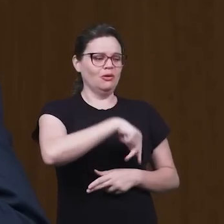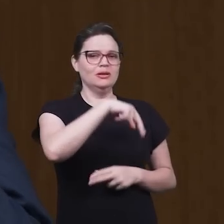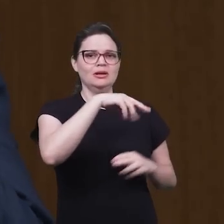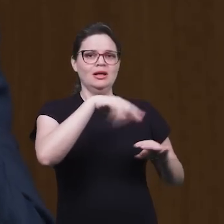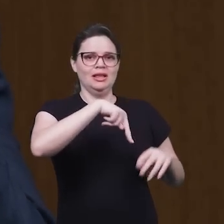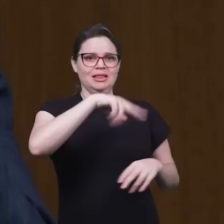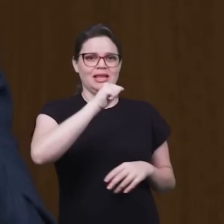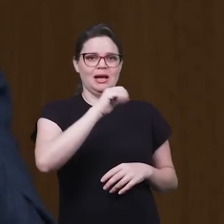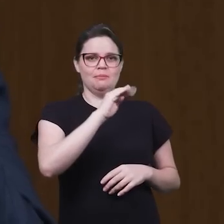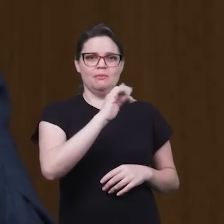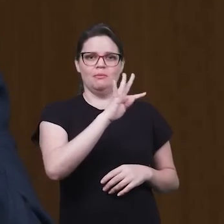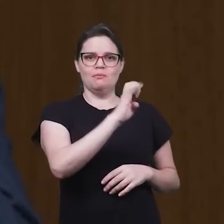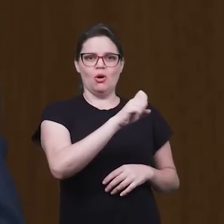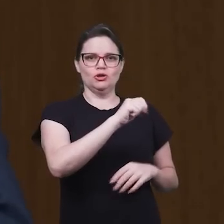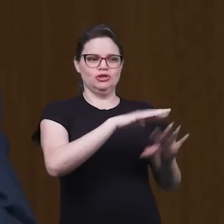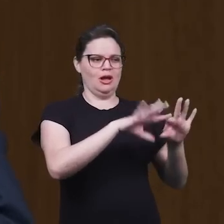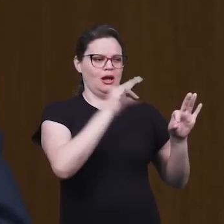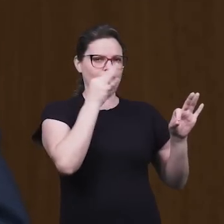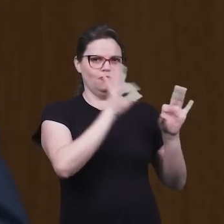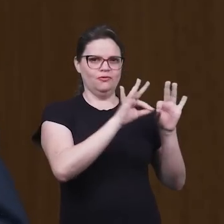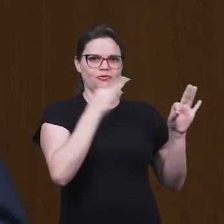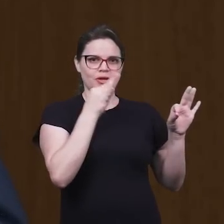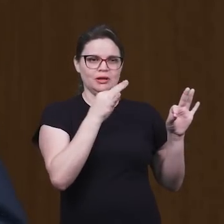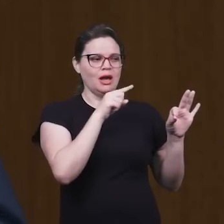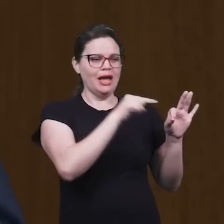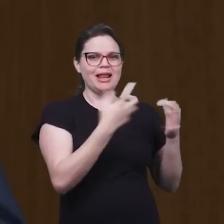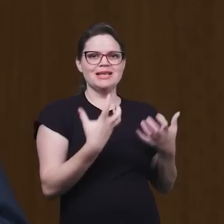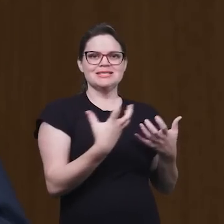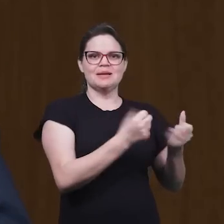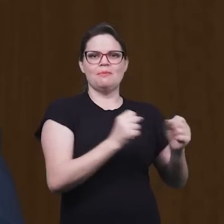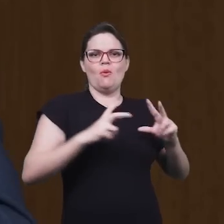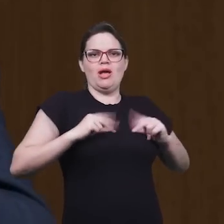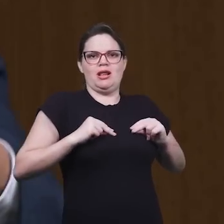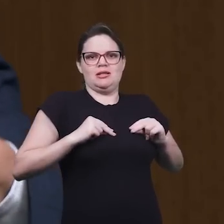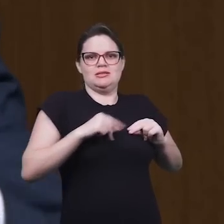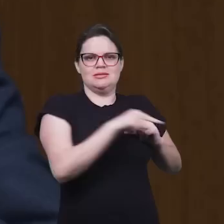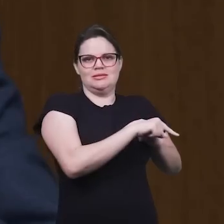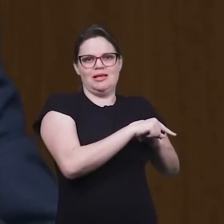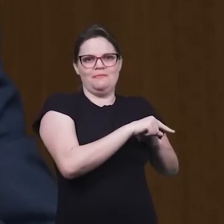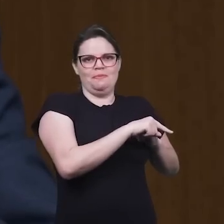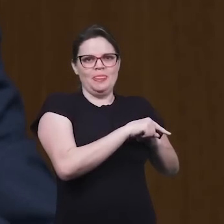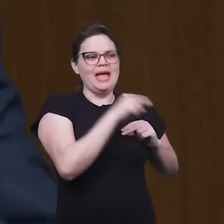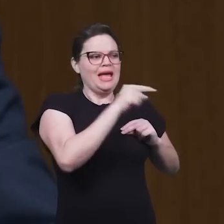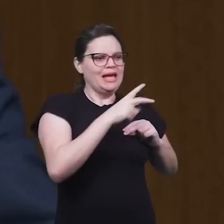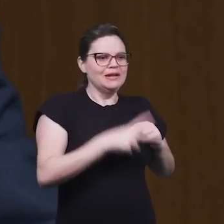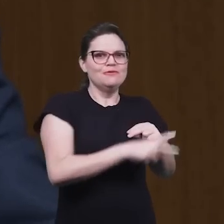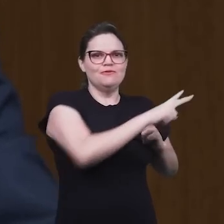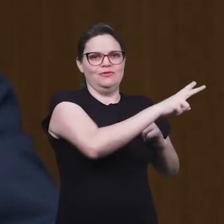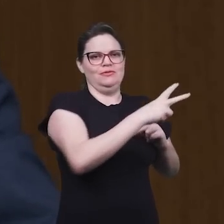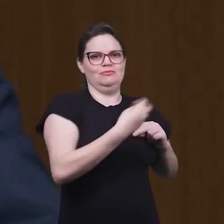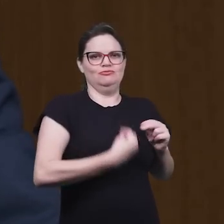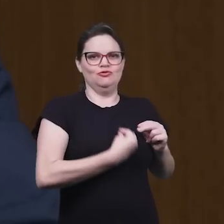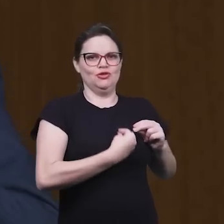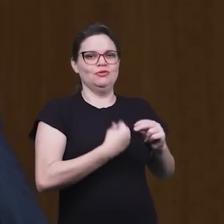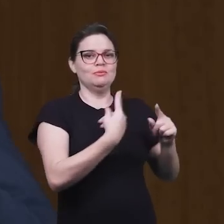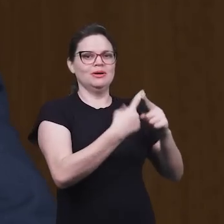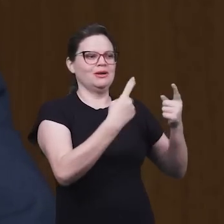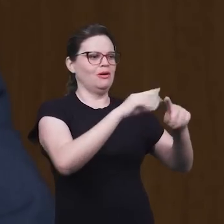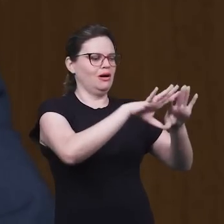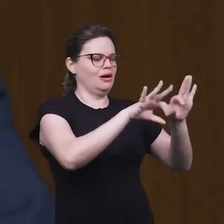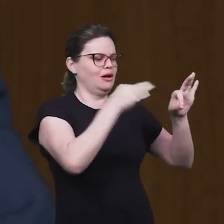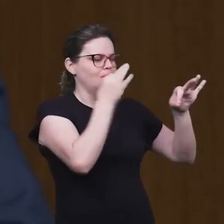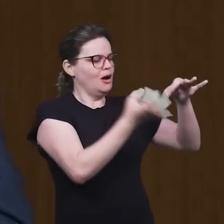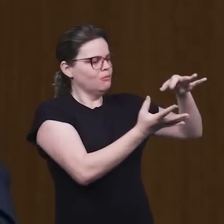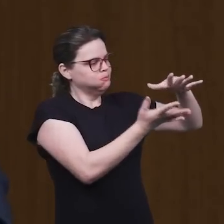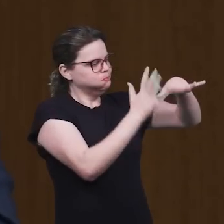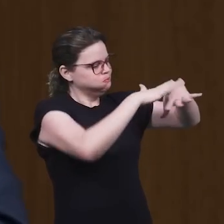vinha. O pastor Jerônimo falou que aquela vinha era parte dele. E a vinha é uma coisa que se alimenta dela. Você come as uvas, você bebe o